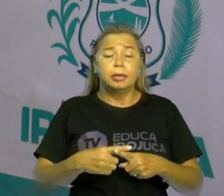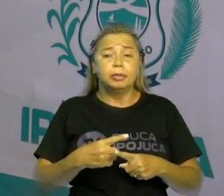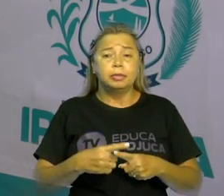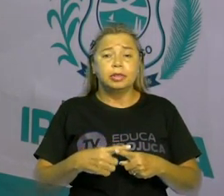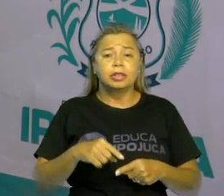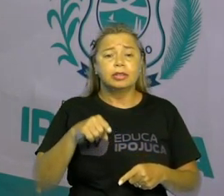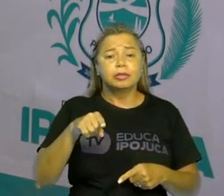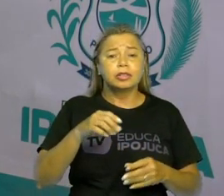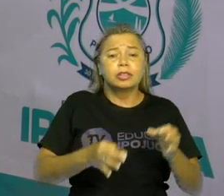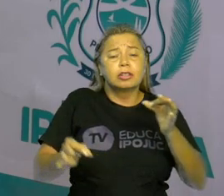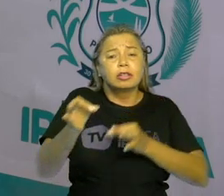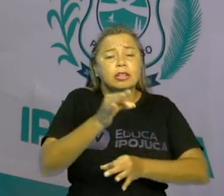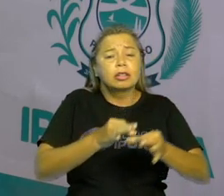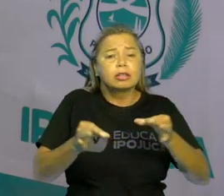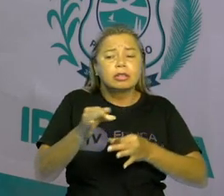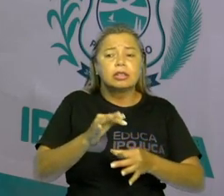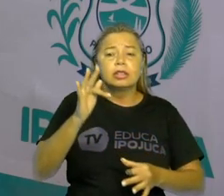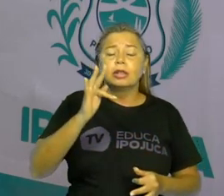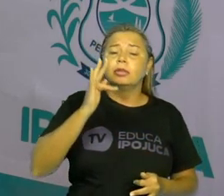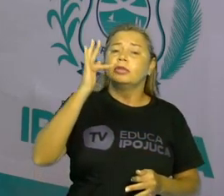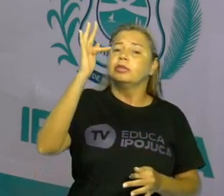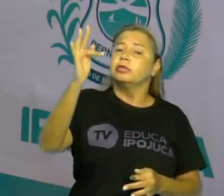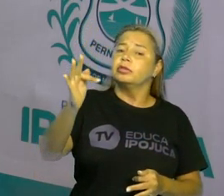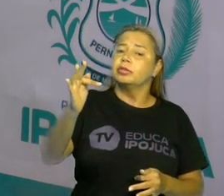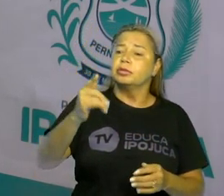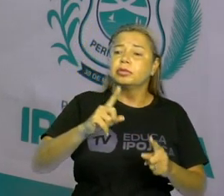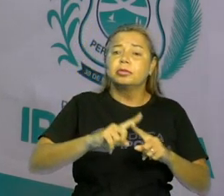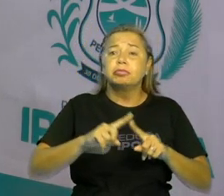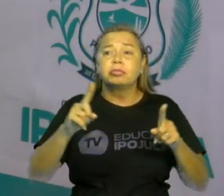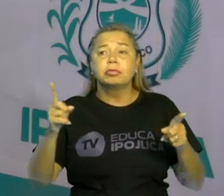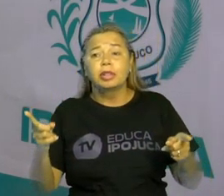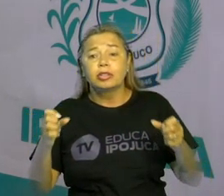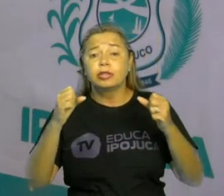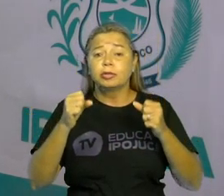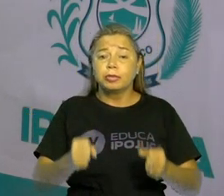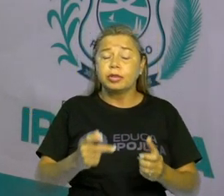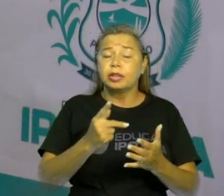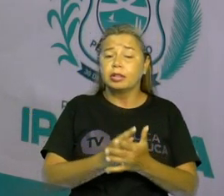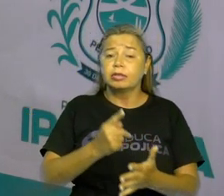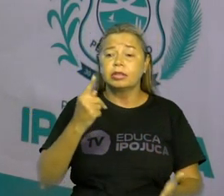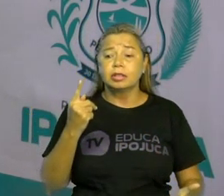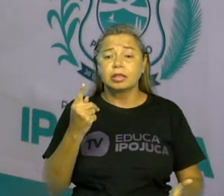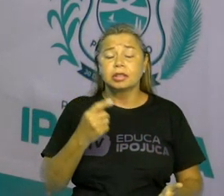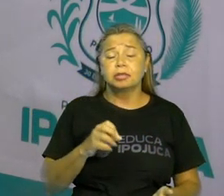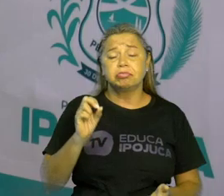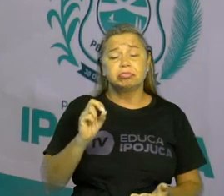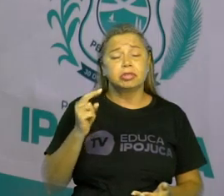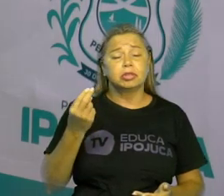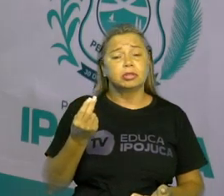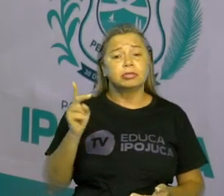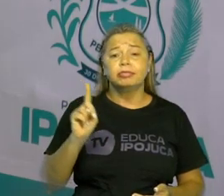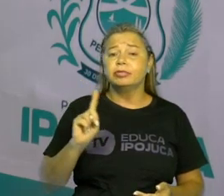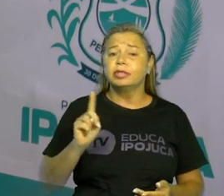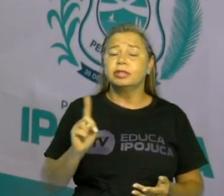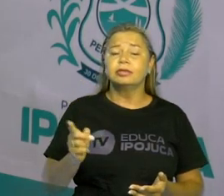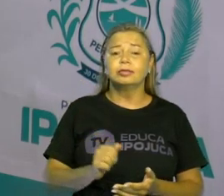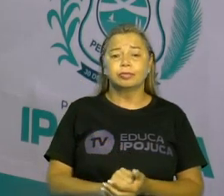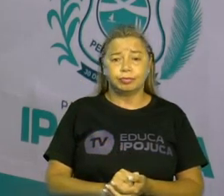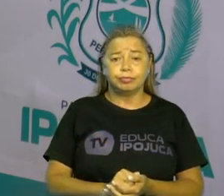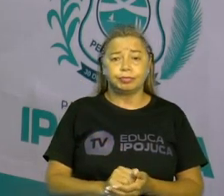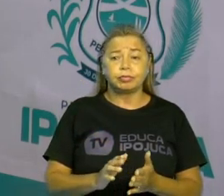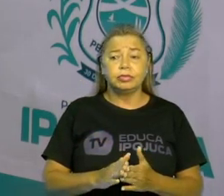ou não é o futuro não está aí nas nossas mãos Tá certo então vamos ver como que fica a